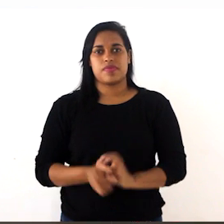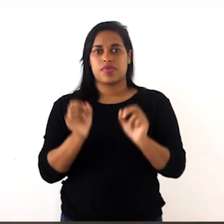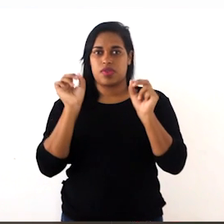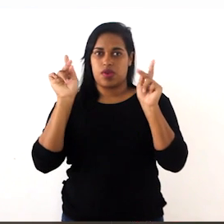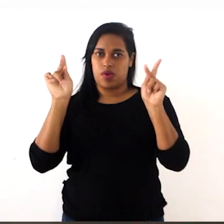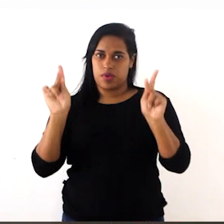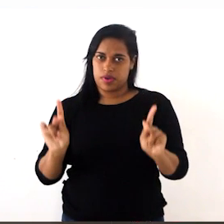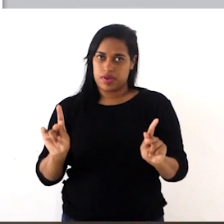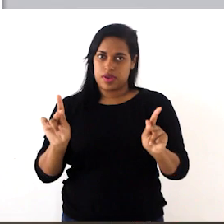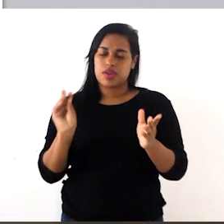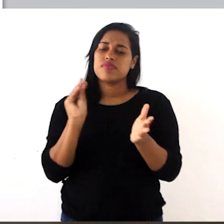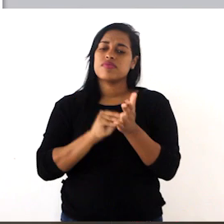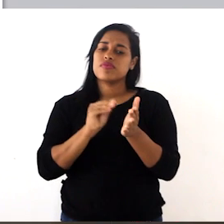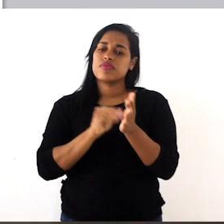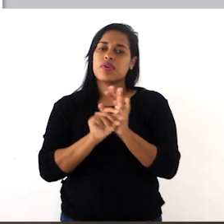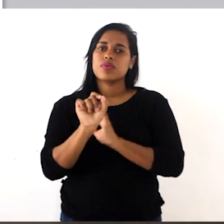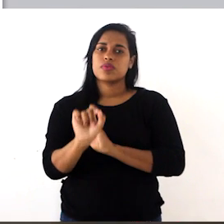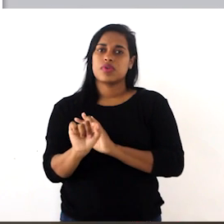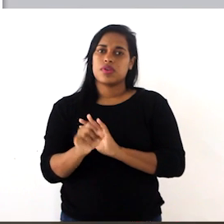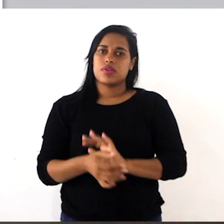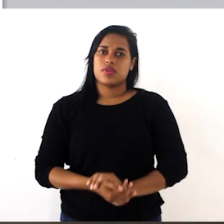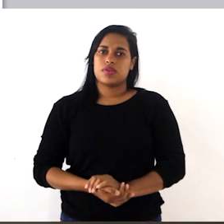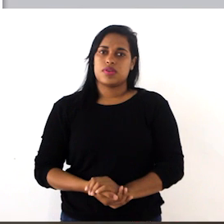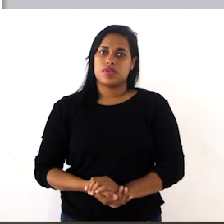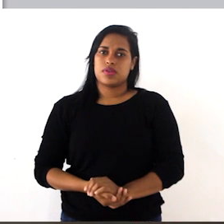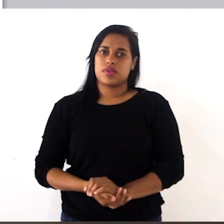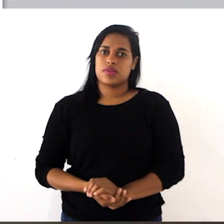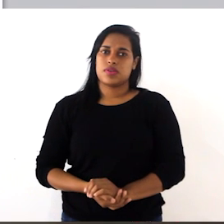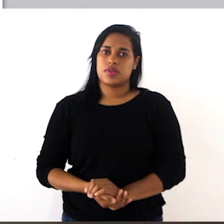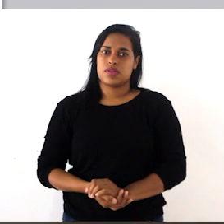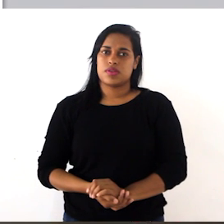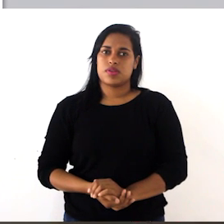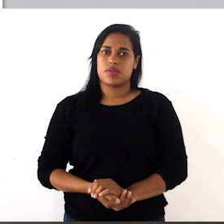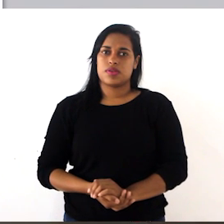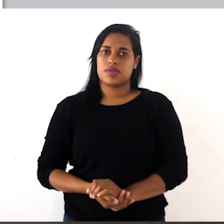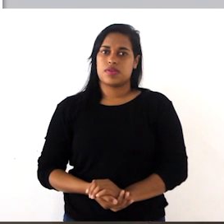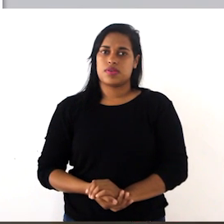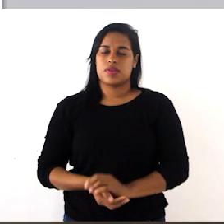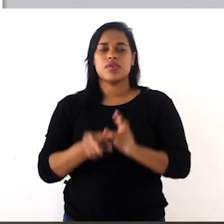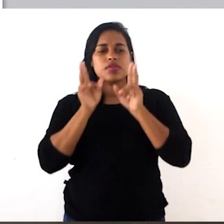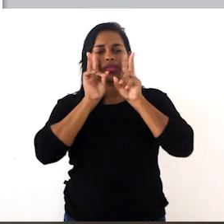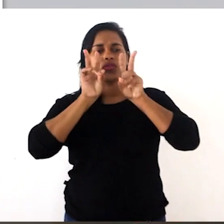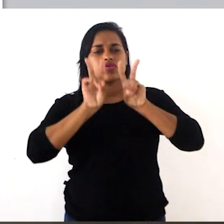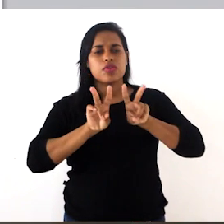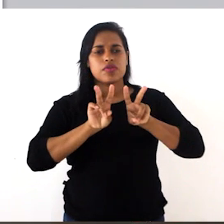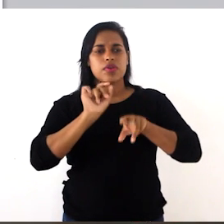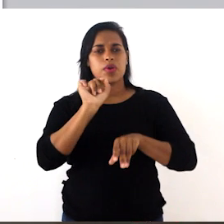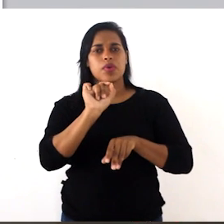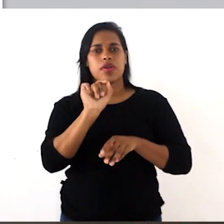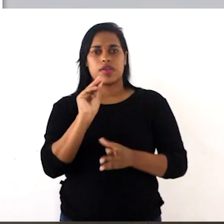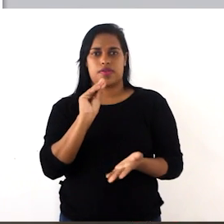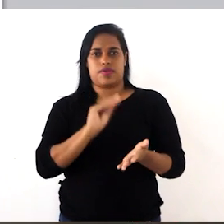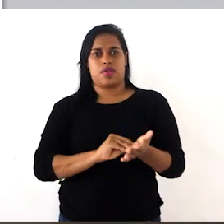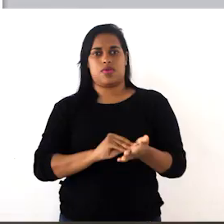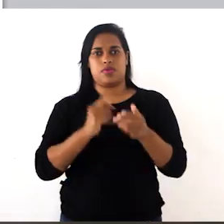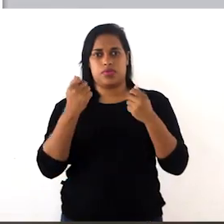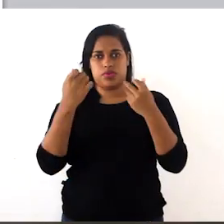Ok, o que falta mais? Include require. Deixa eu ver aqui o que